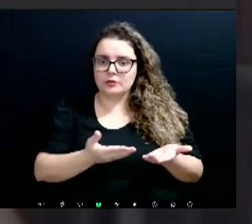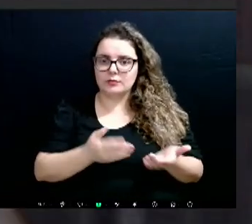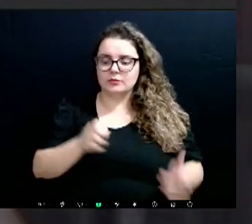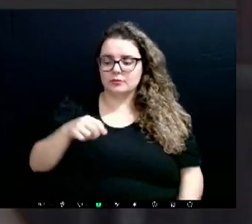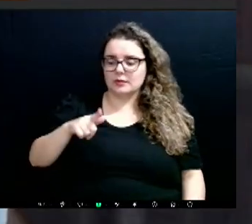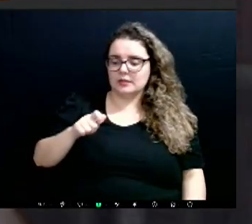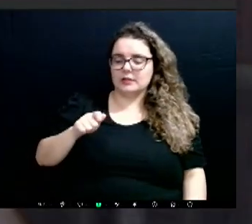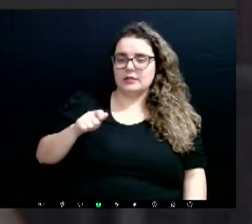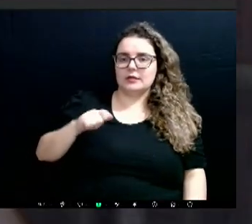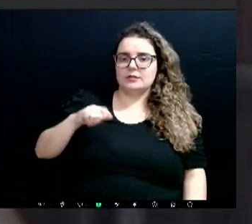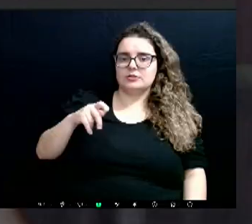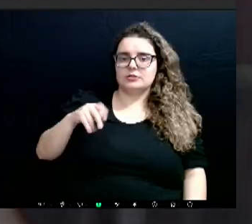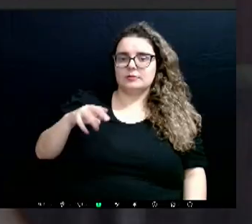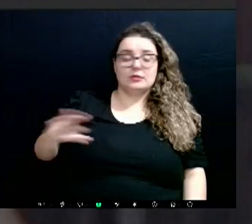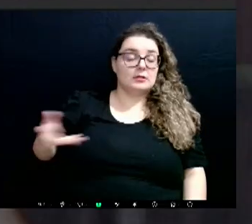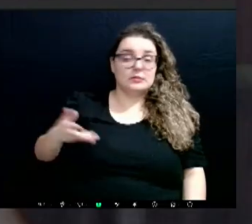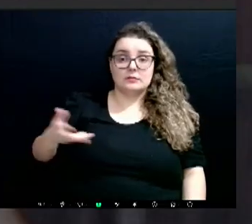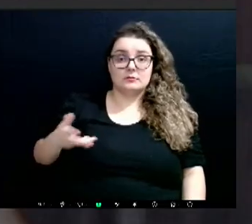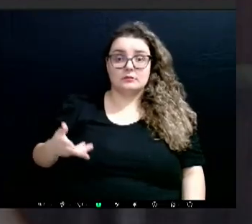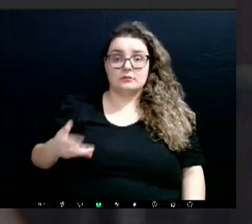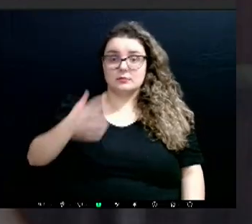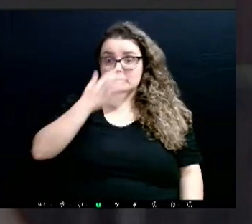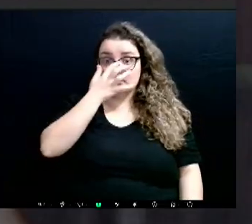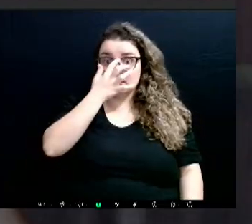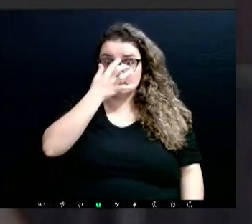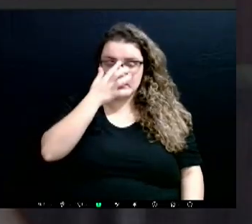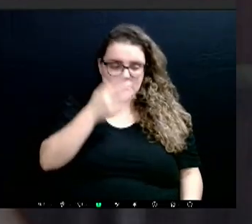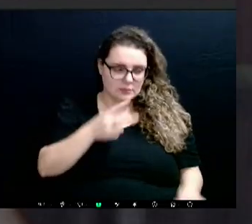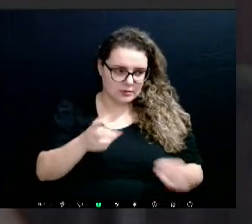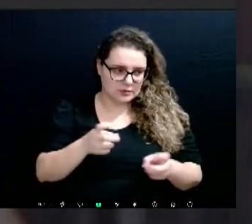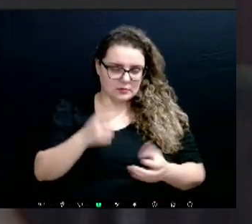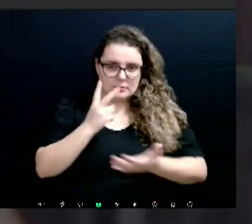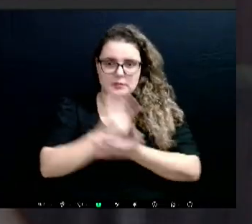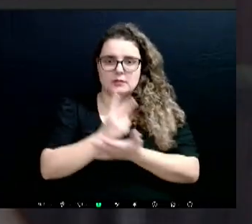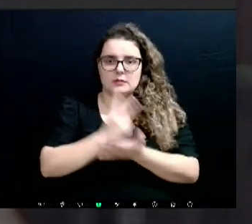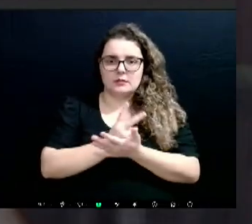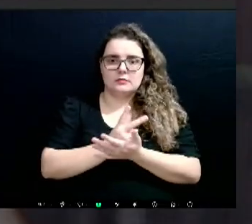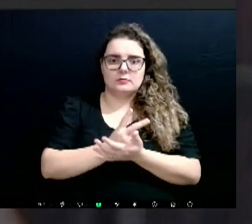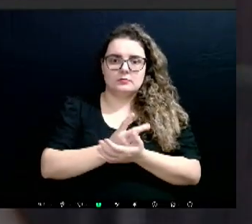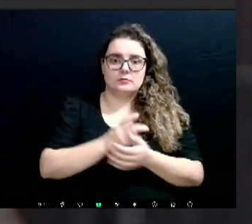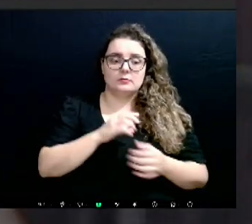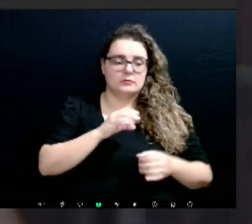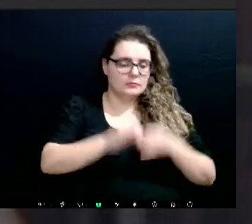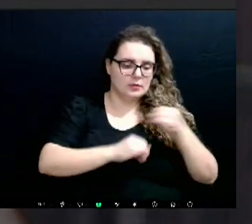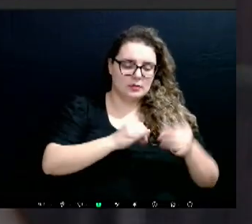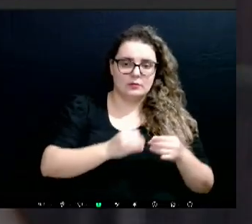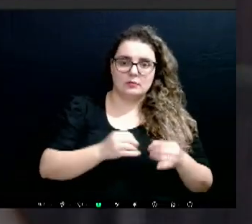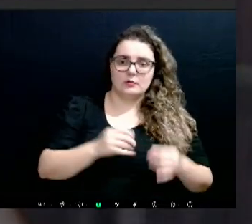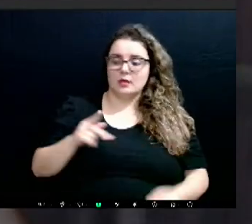acelerado, então percebe, a gente está toda hora, precisa estar conectado, precisa estar performando,